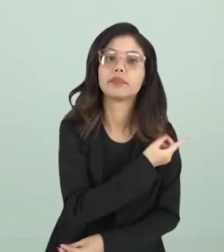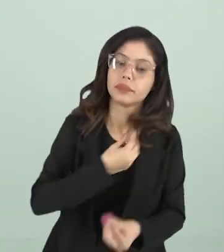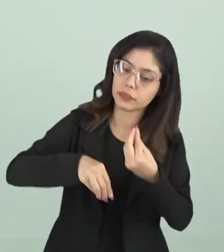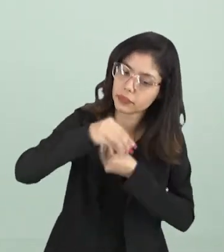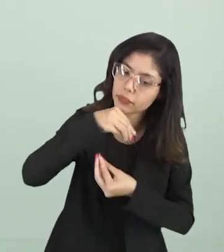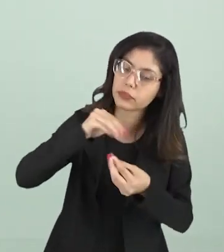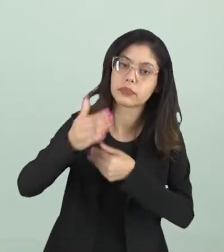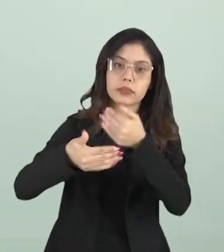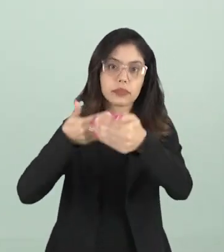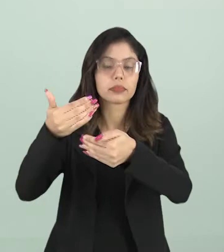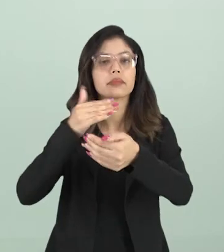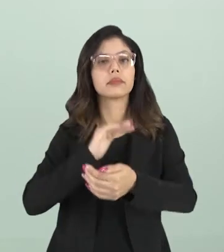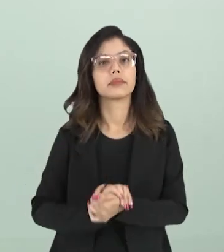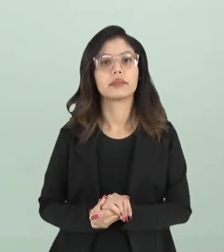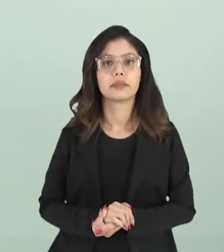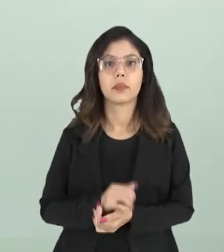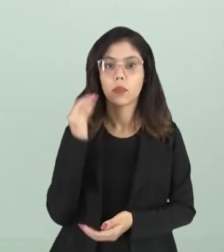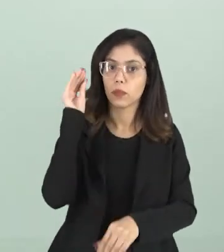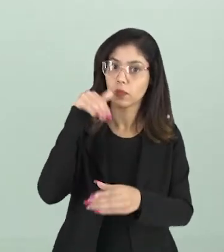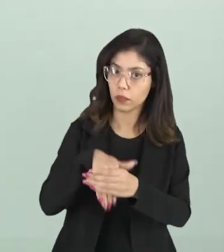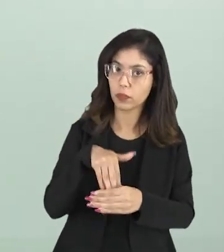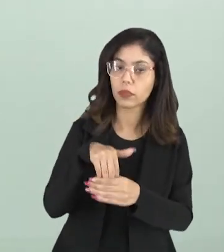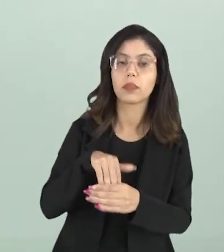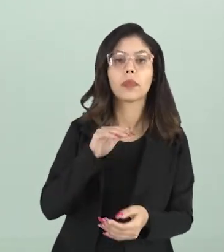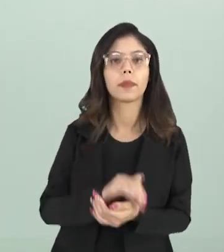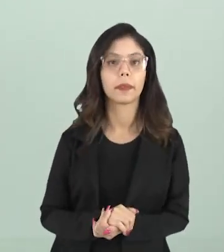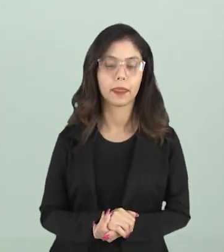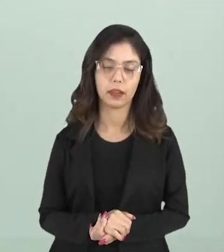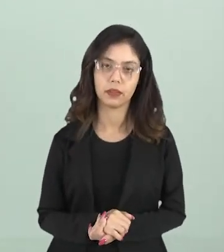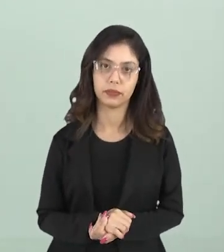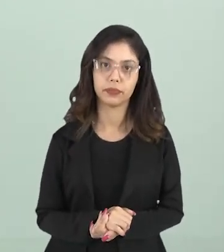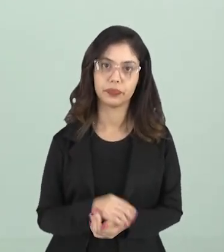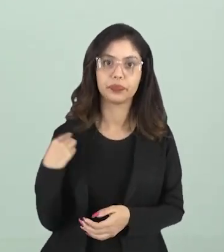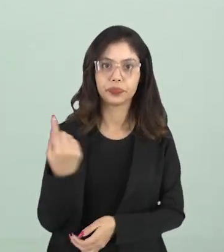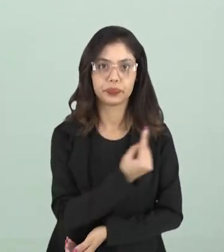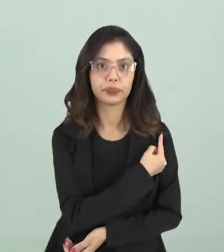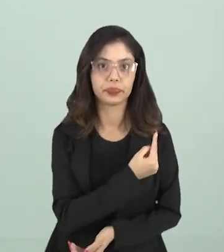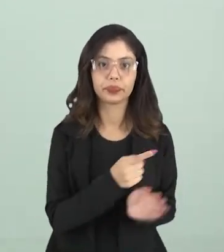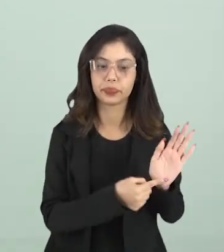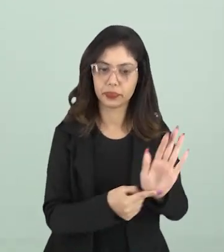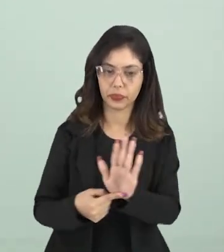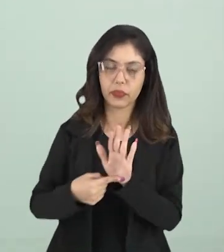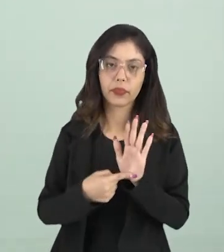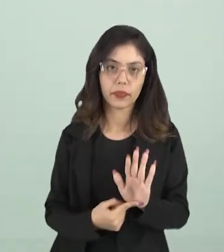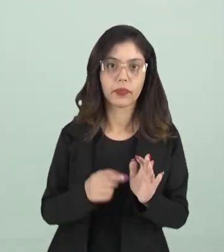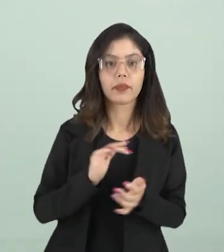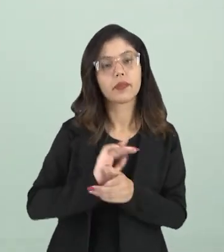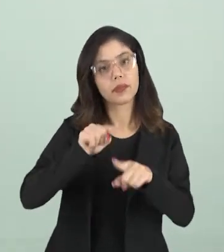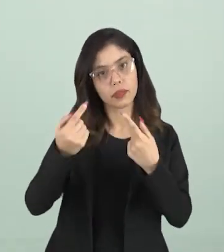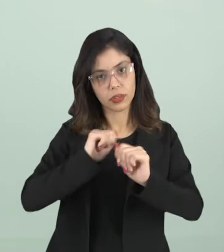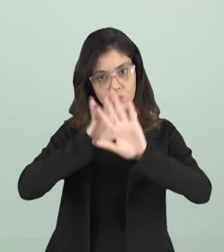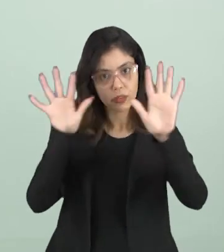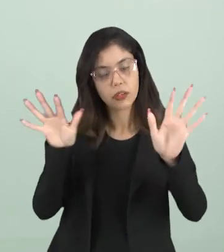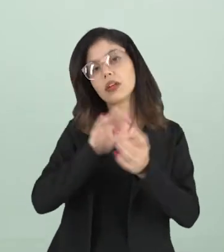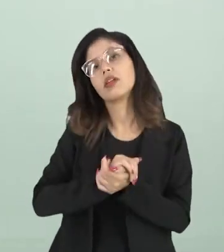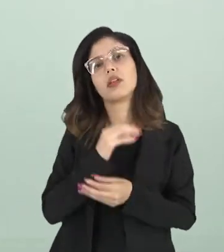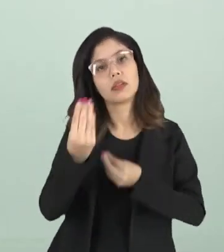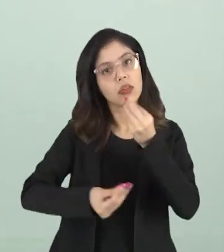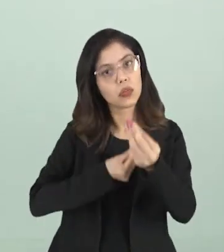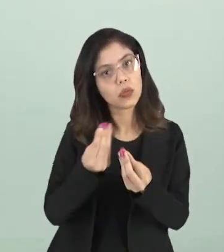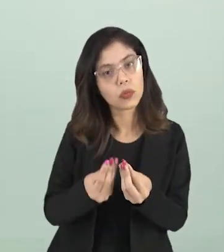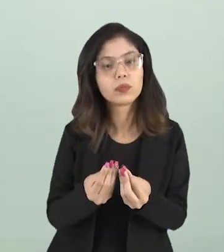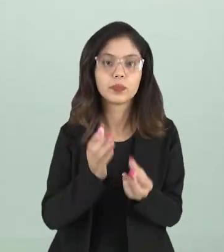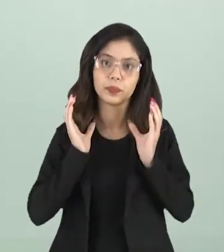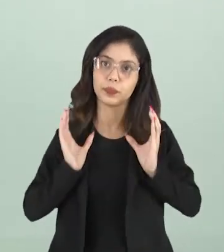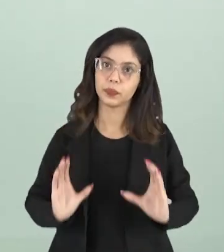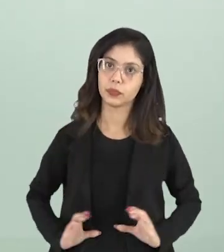envolvidos nesse processo. Nós votamos e elegemos os nossos representantes. Mas, claro que, como